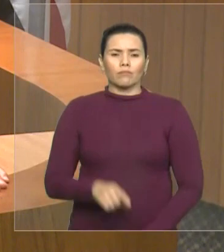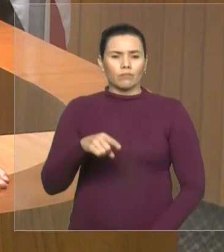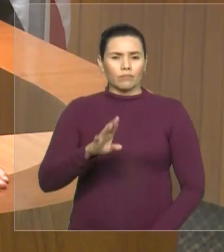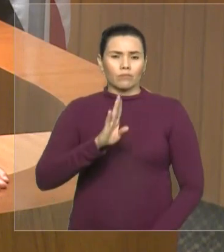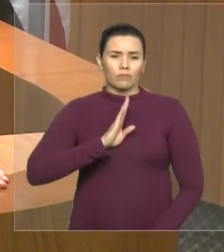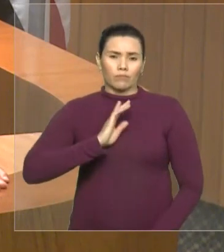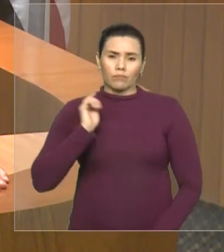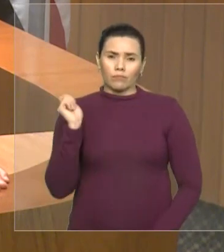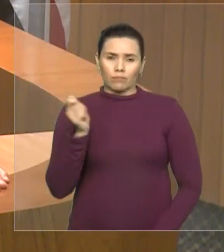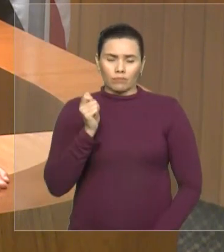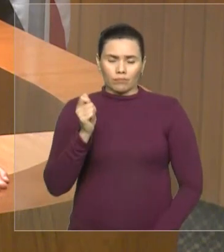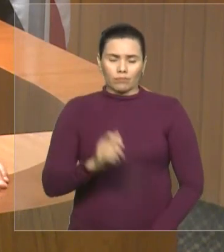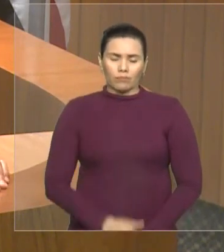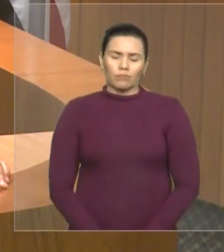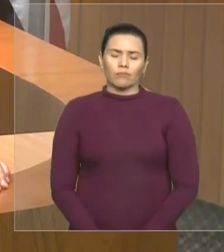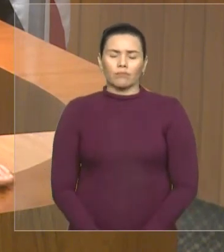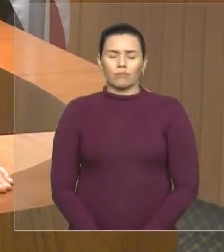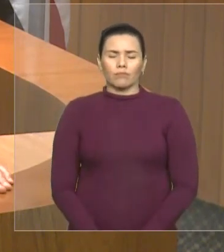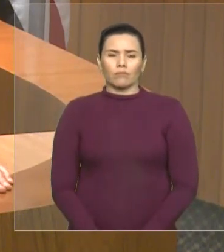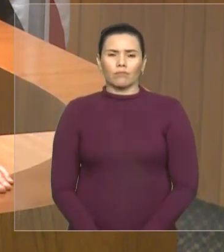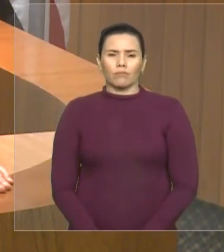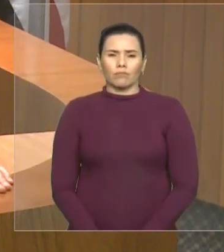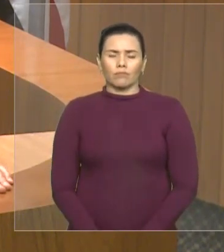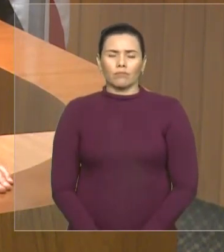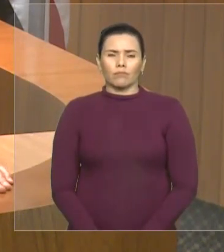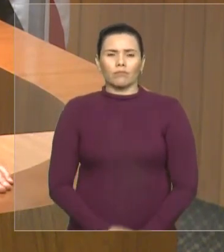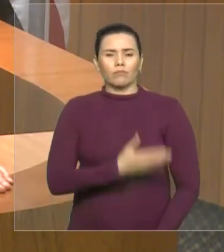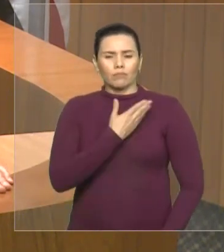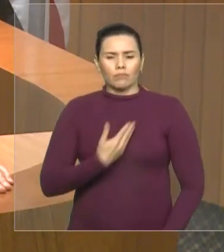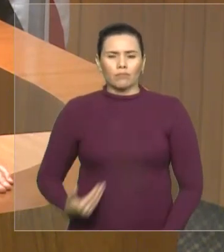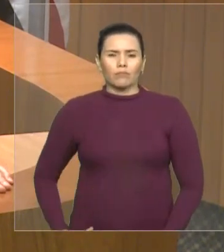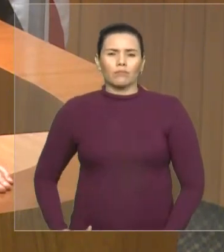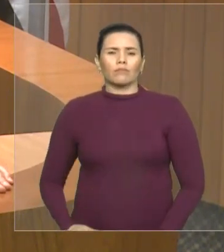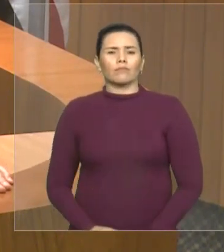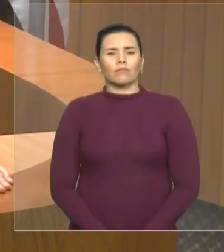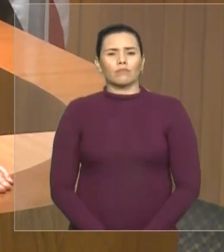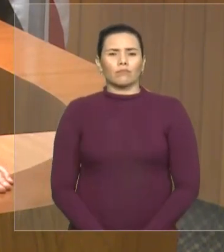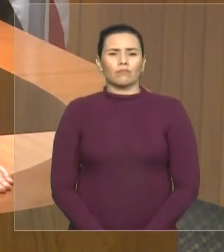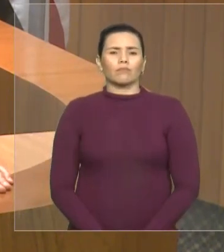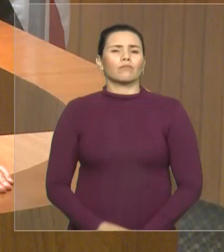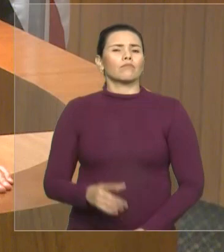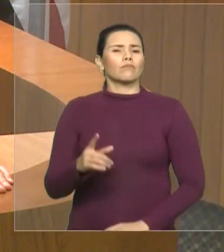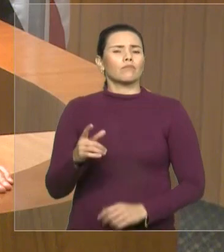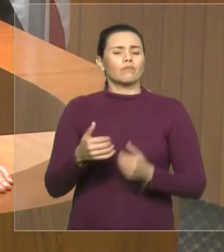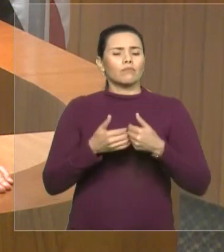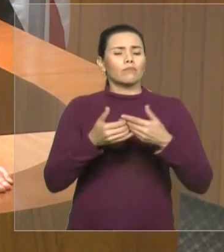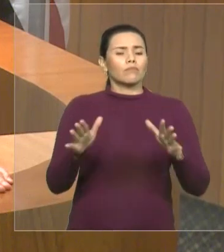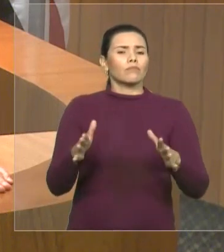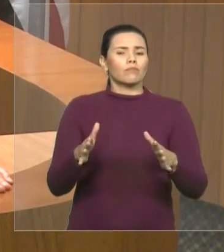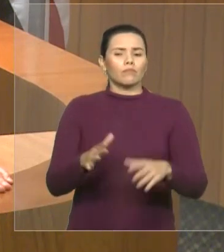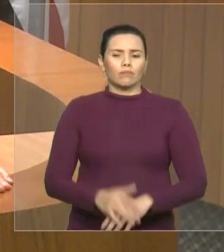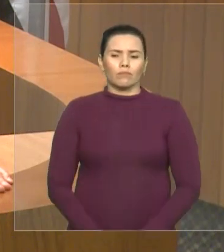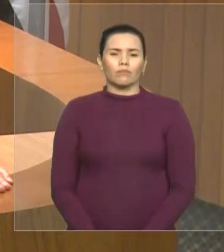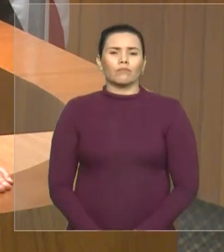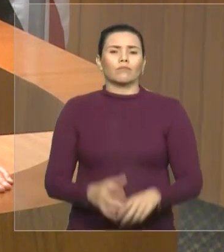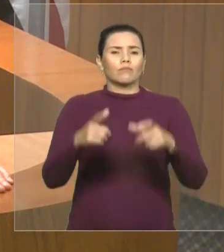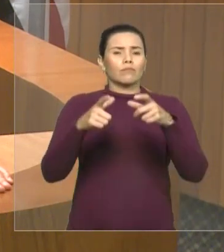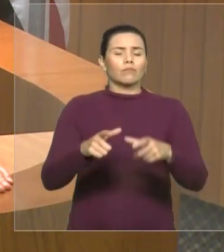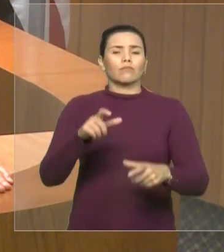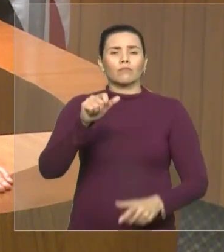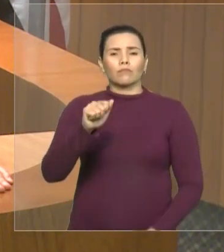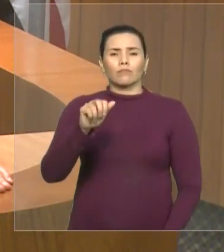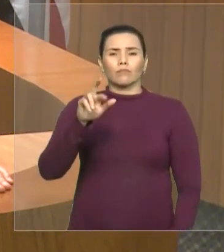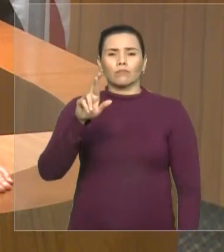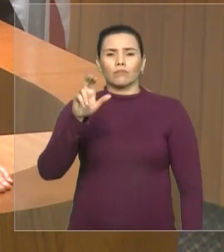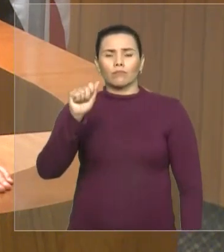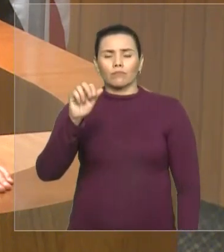governador entregou uma obra de suma importância no bairro do Araticum,